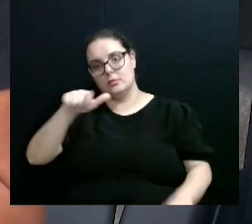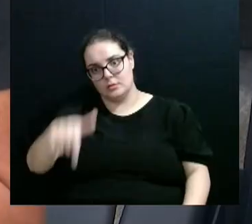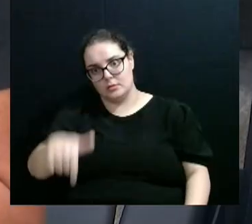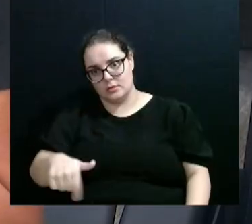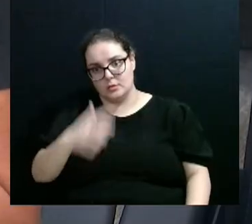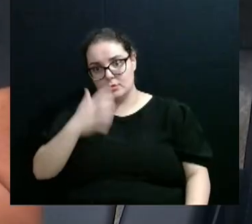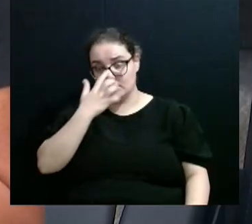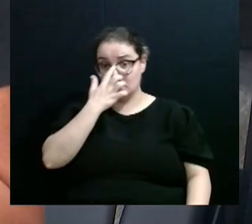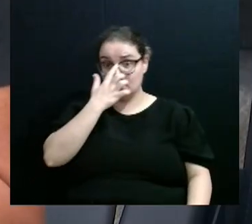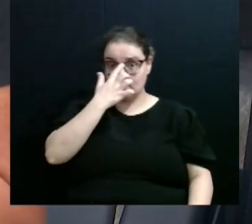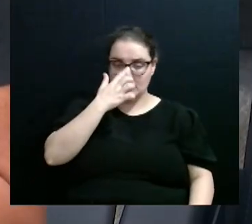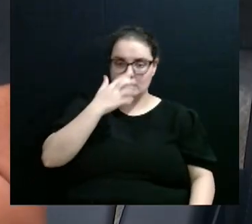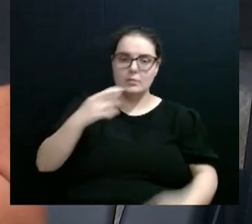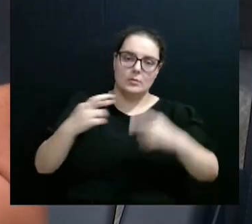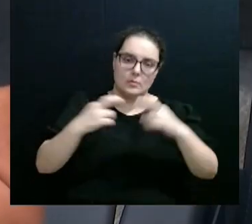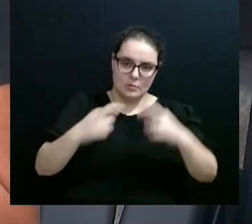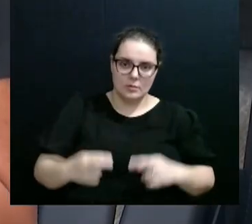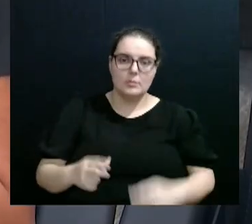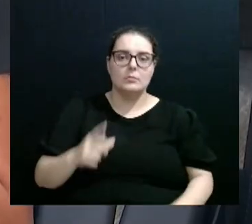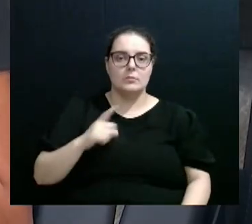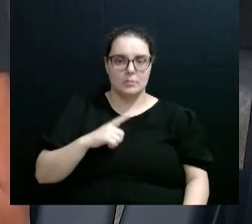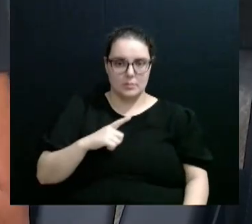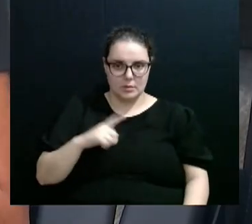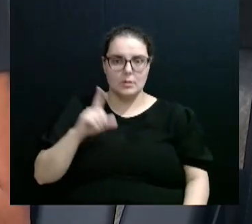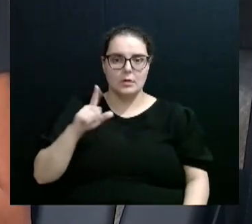para a fiscalização existe, é comprável.